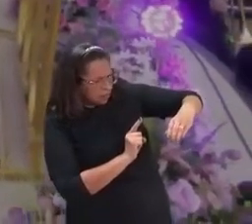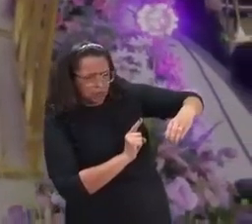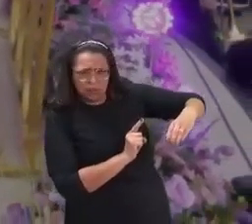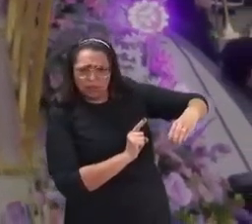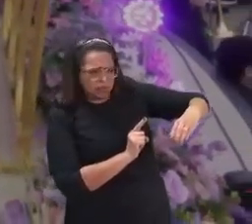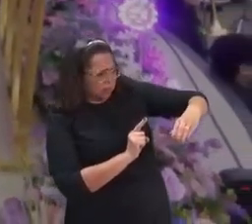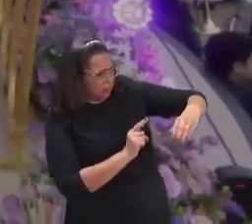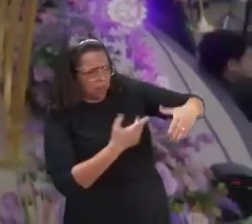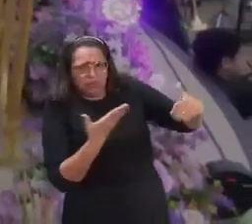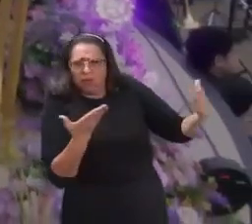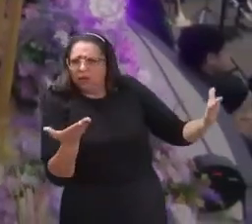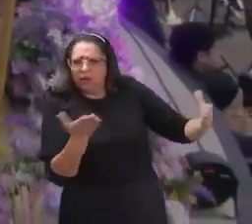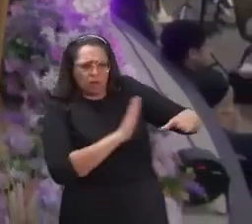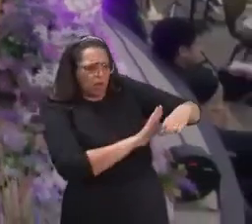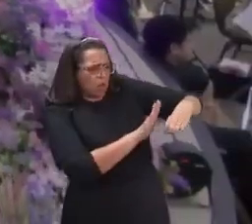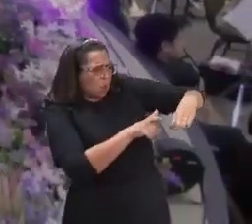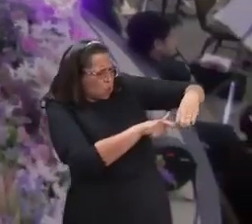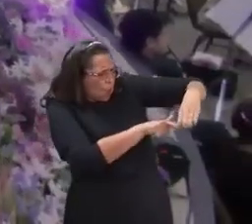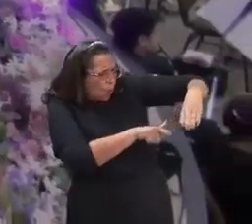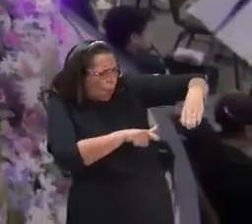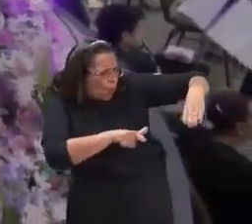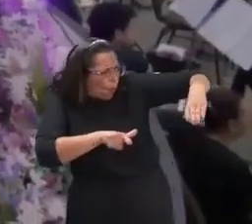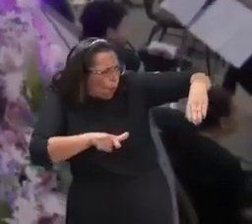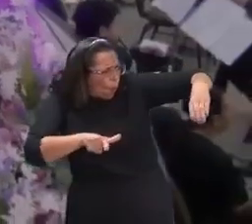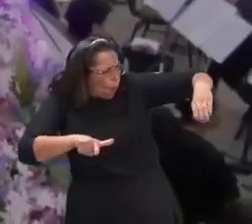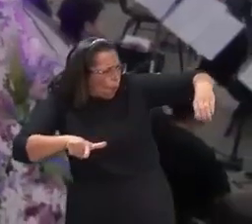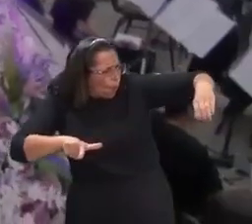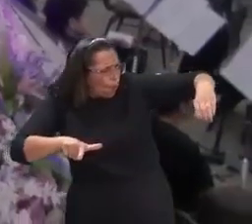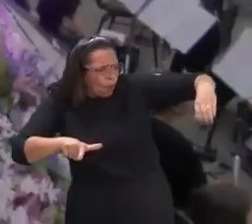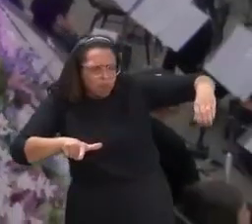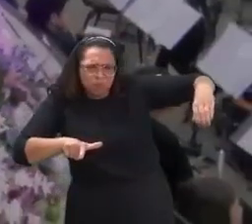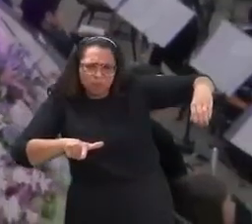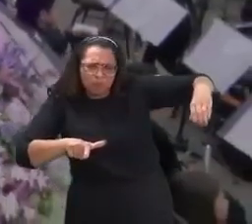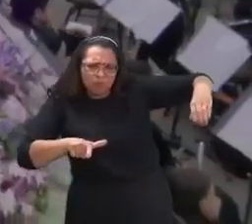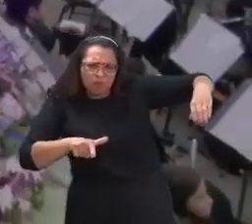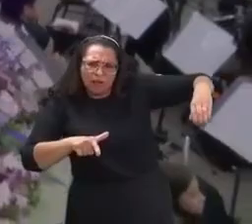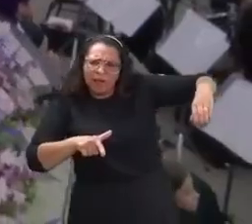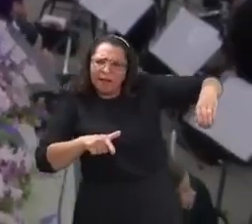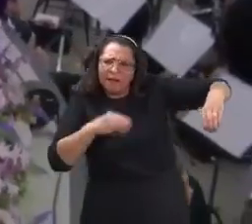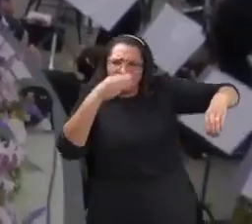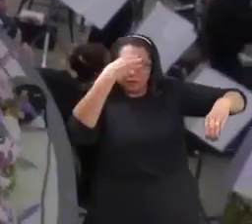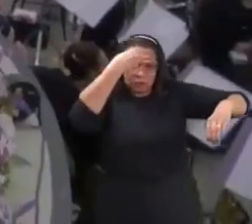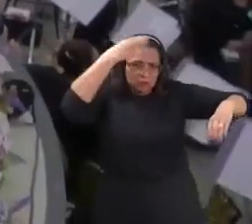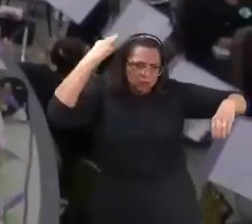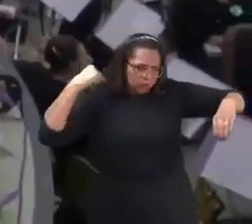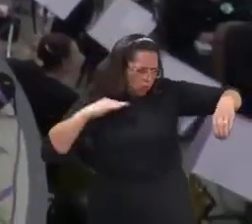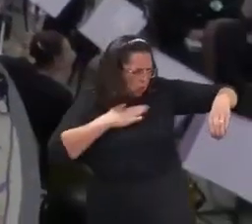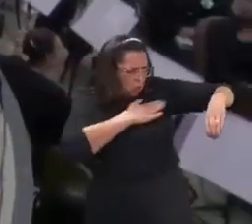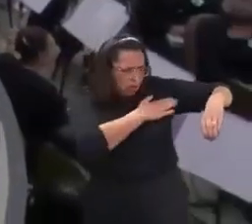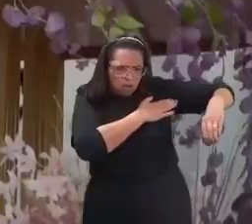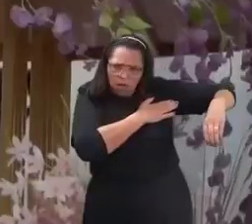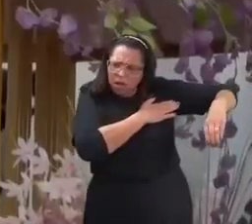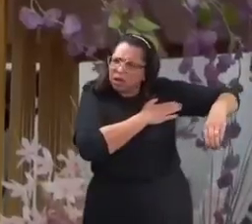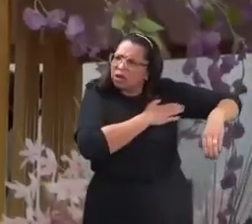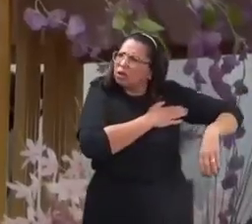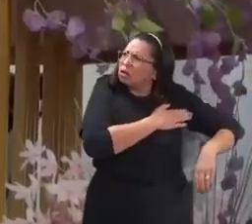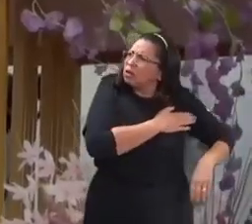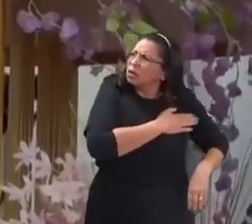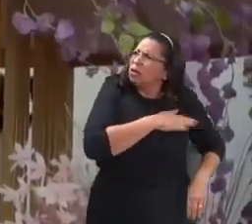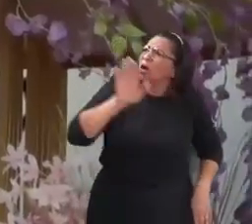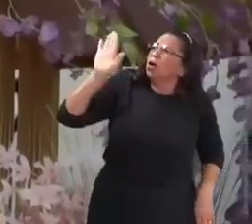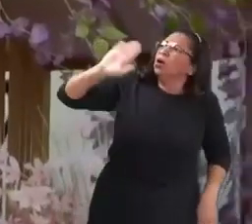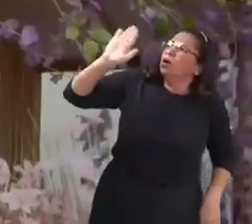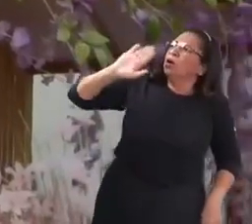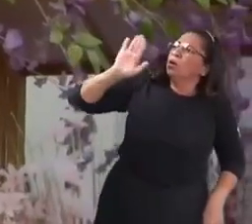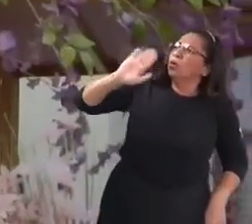chorando, aí vê um homem passando e acha que é o jardineiro. Quando vê, grita: jardineiro, se foi tu que roubaste,